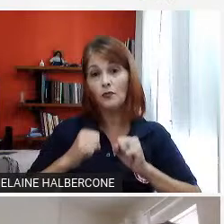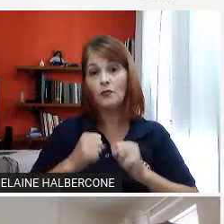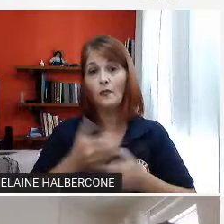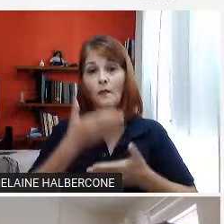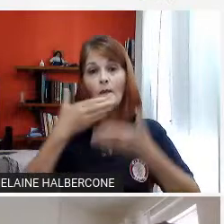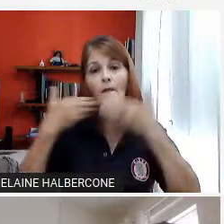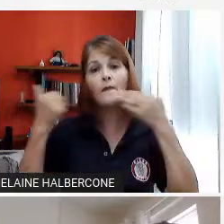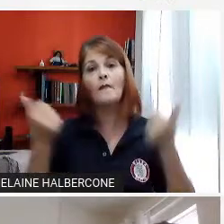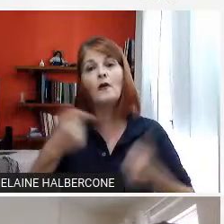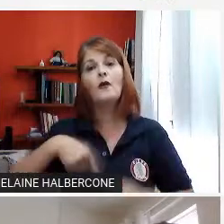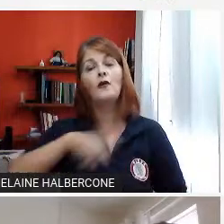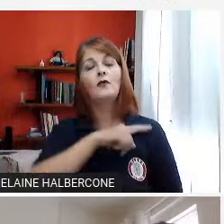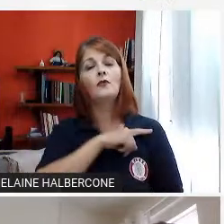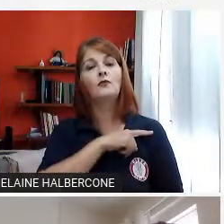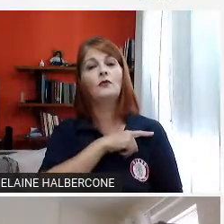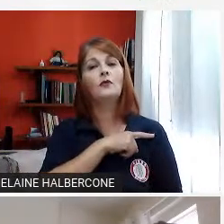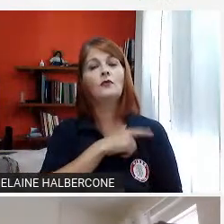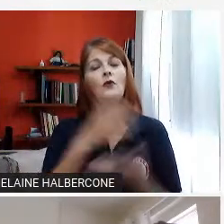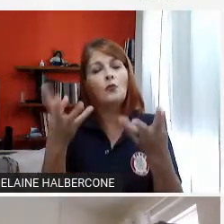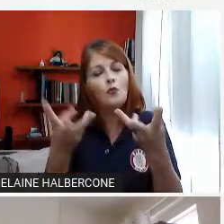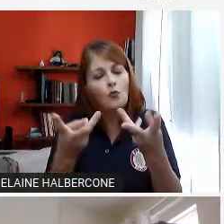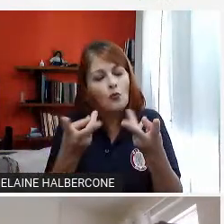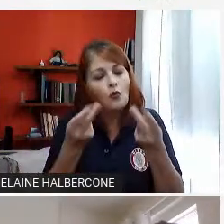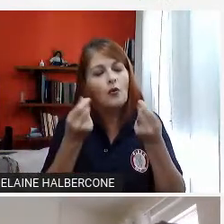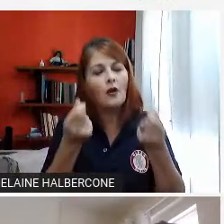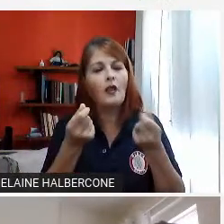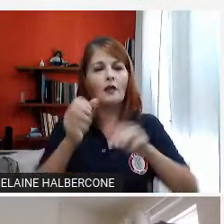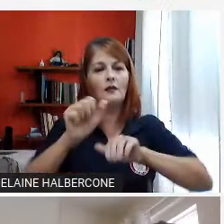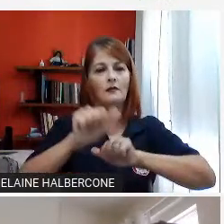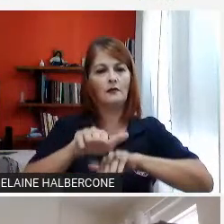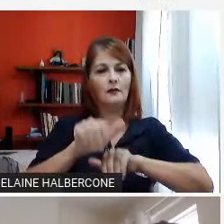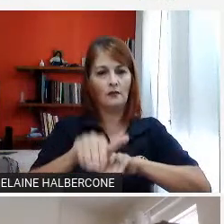nossa qualidade de educação.